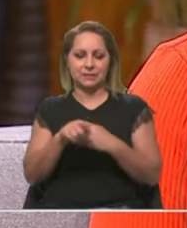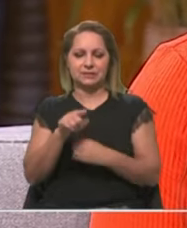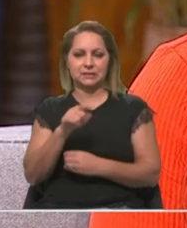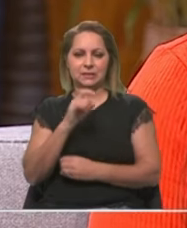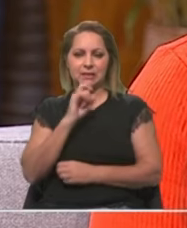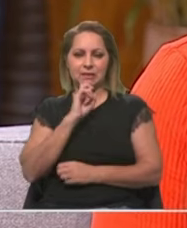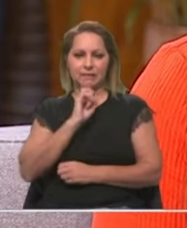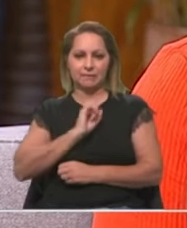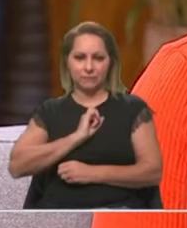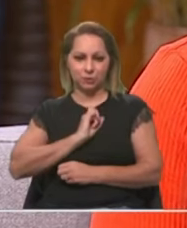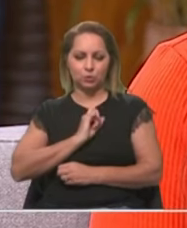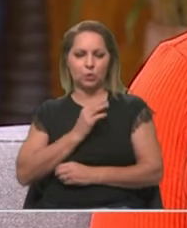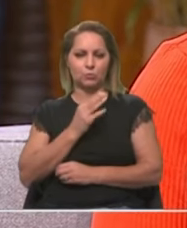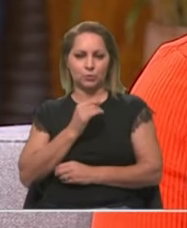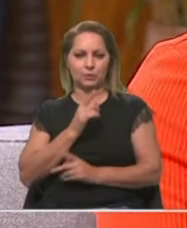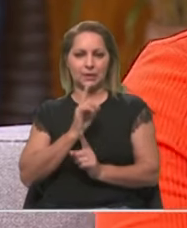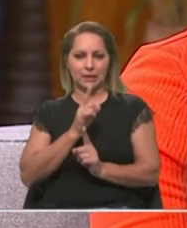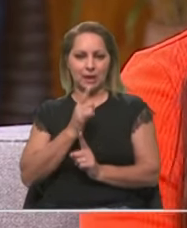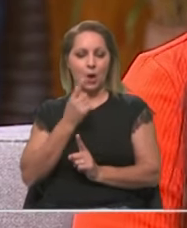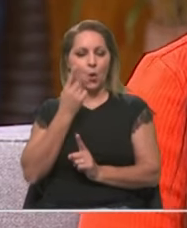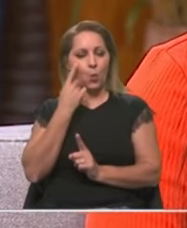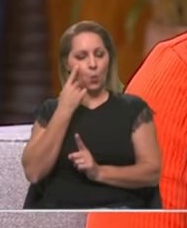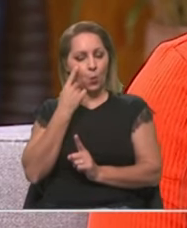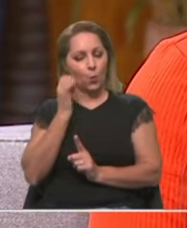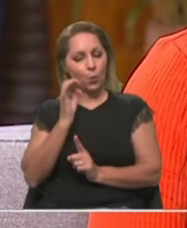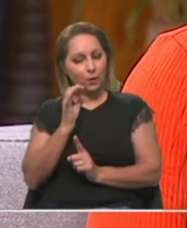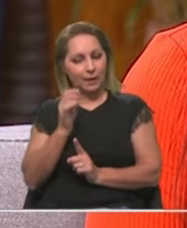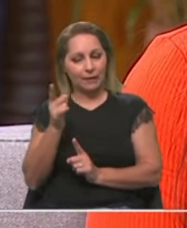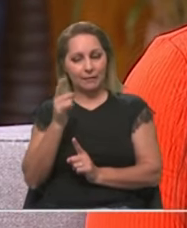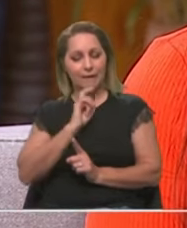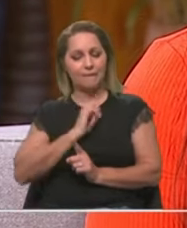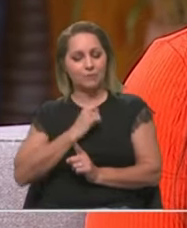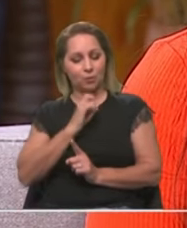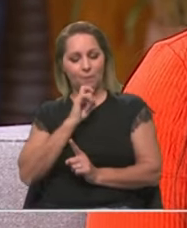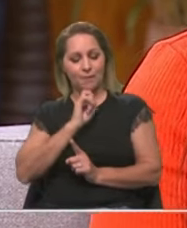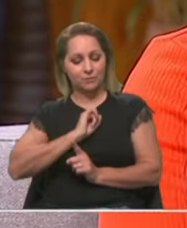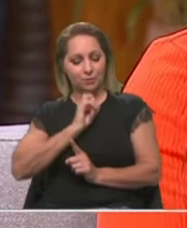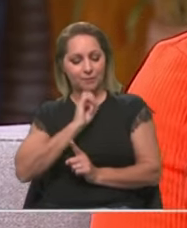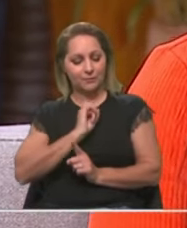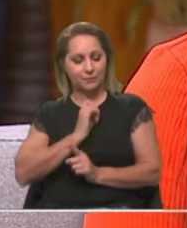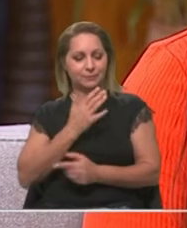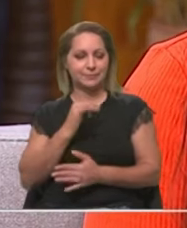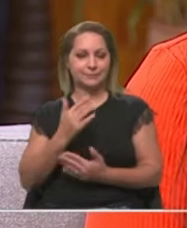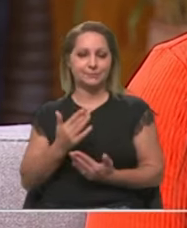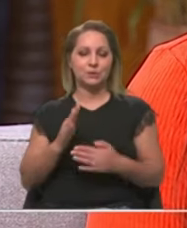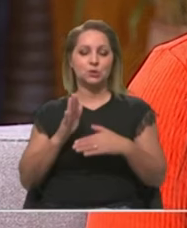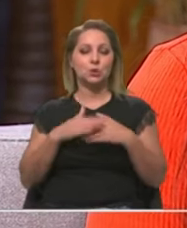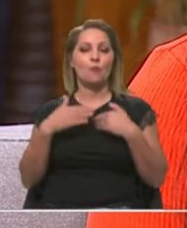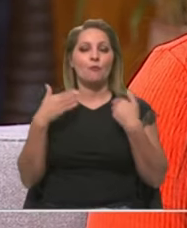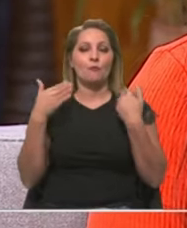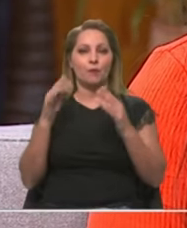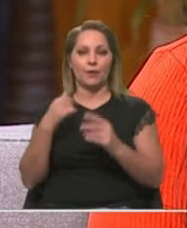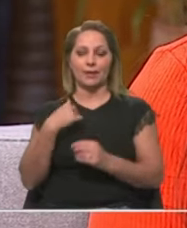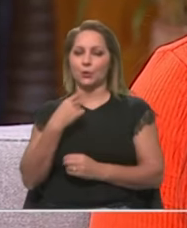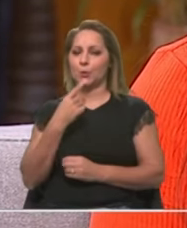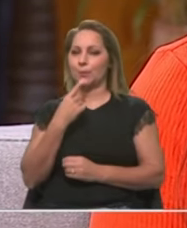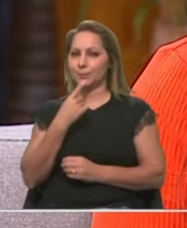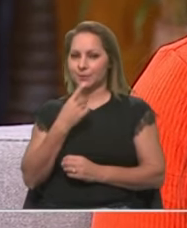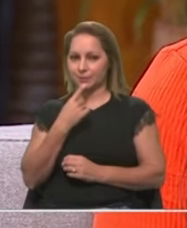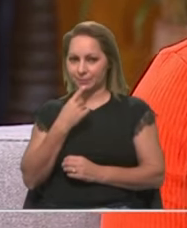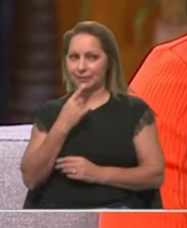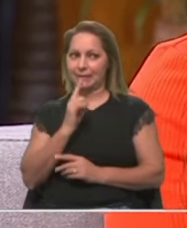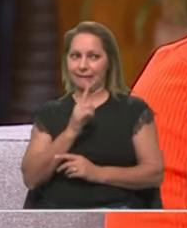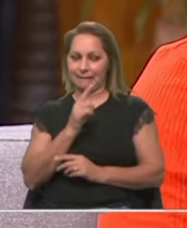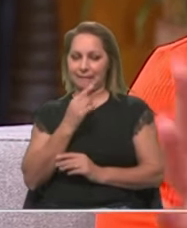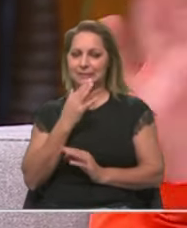avisou-me muitas vezes lá, cuidado com este, cuidado com aquilo. E só cá fora que eu percebi realmente tinha